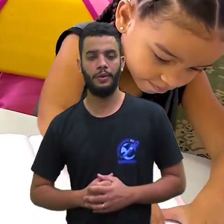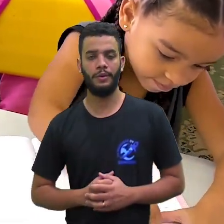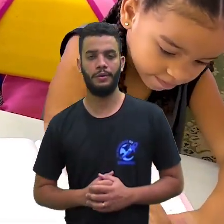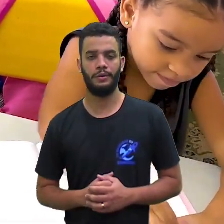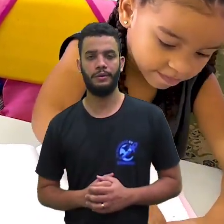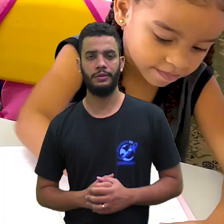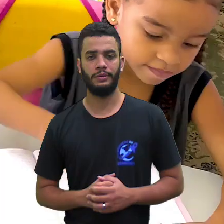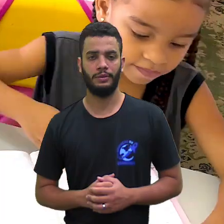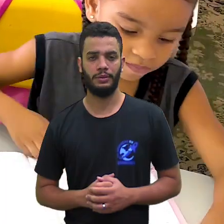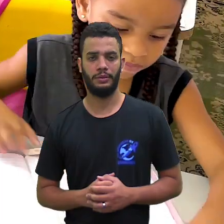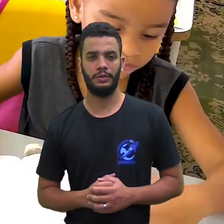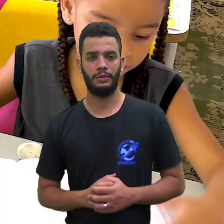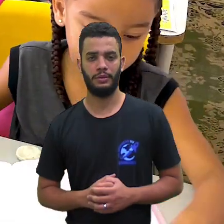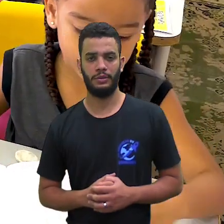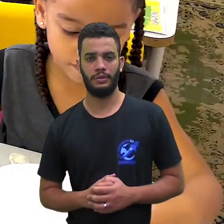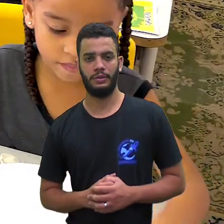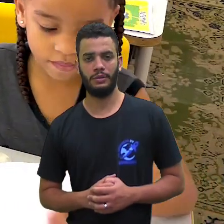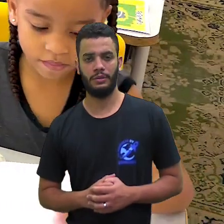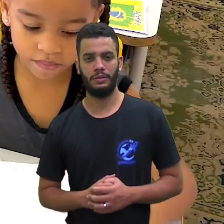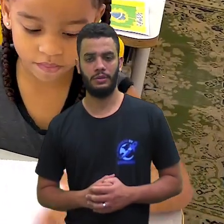Boitatá. Mas primeiro é o saci.